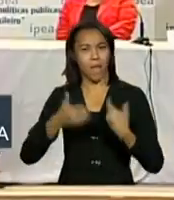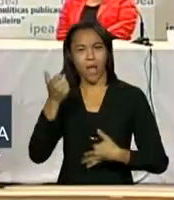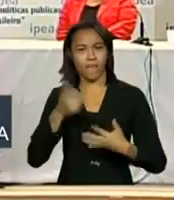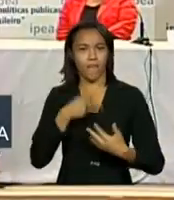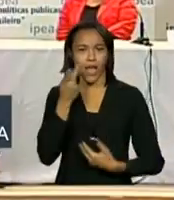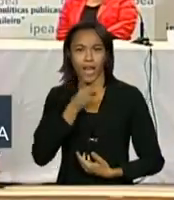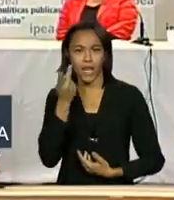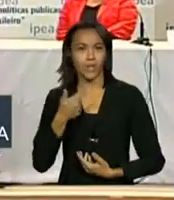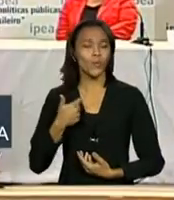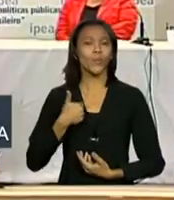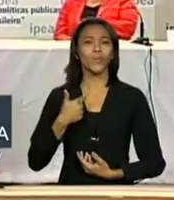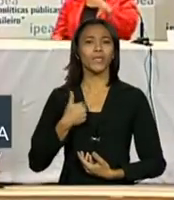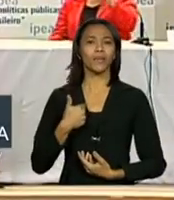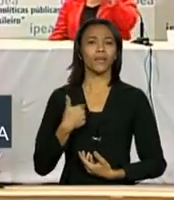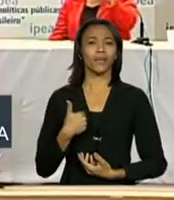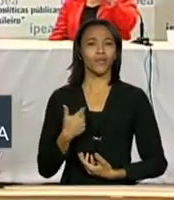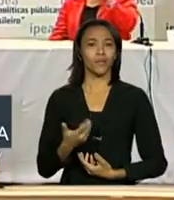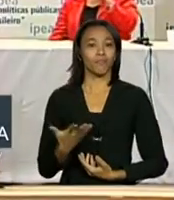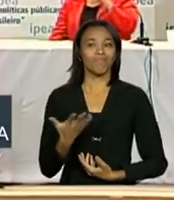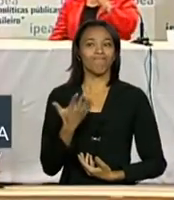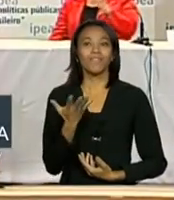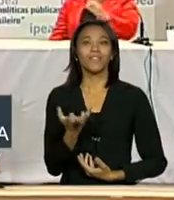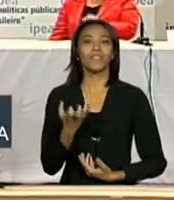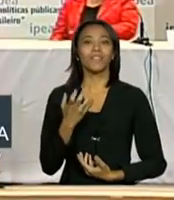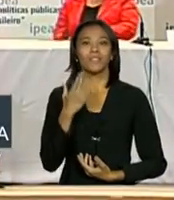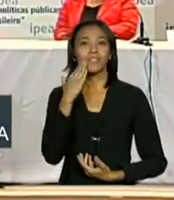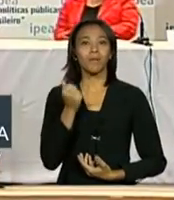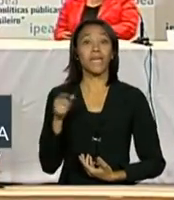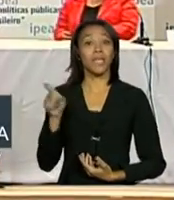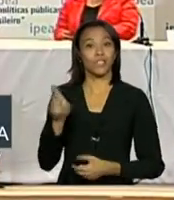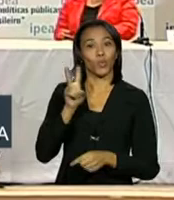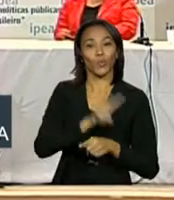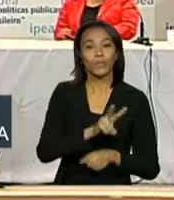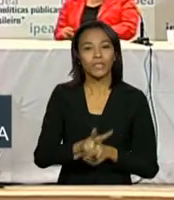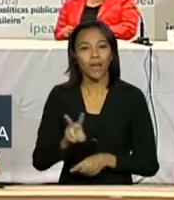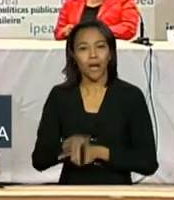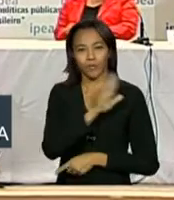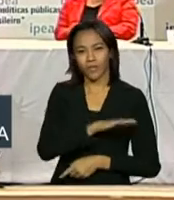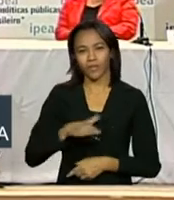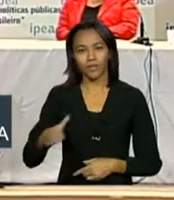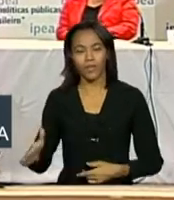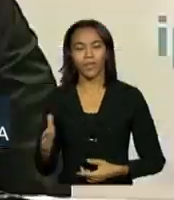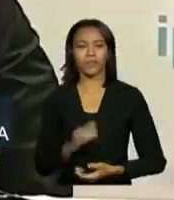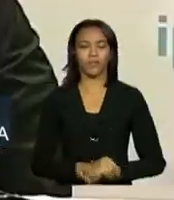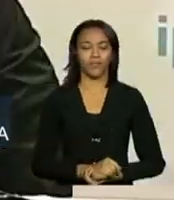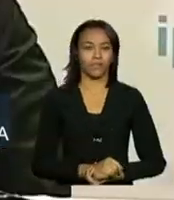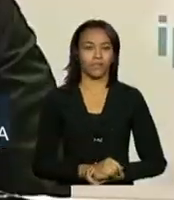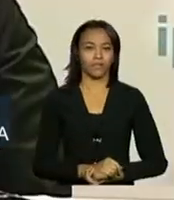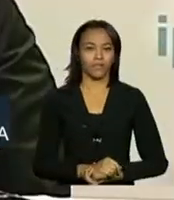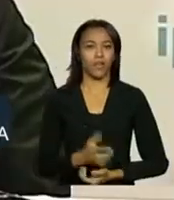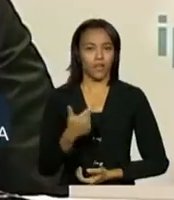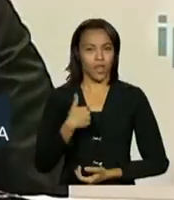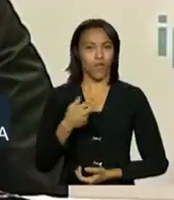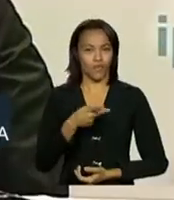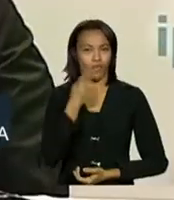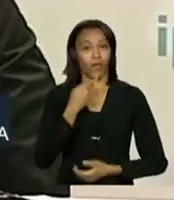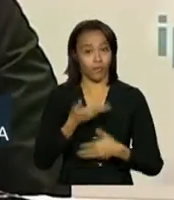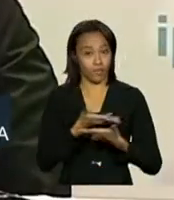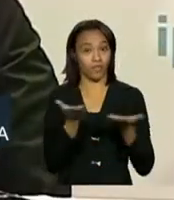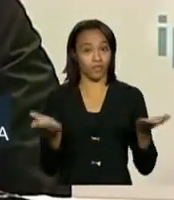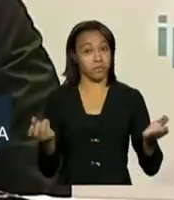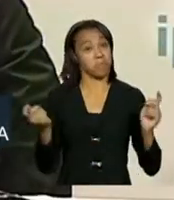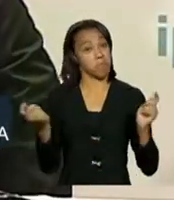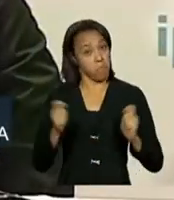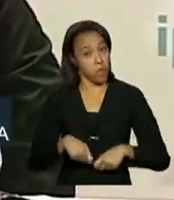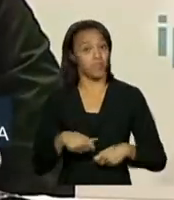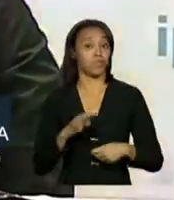que, que eu esperaria algo mais na minha vida, porque esse cuidado com as crianças. Confesso aos senhores que eu falei, pode